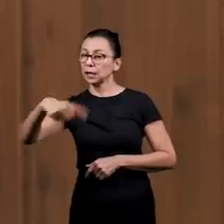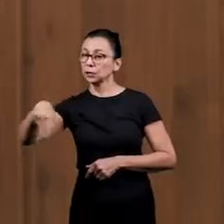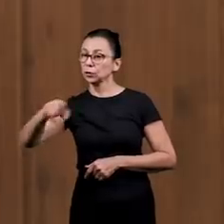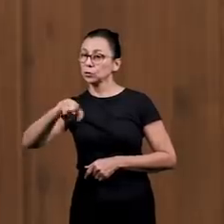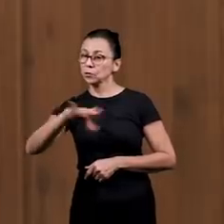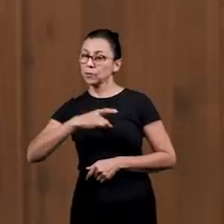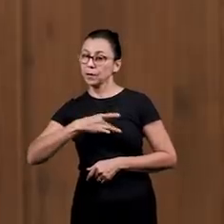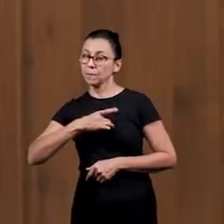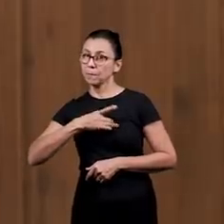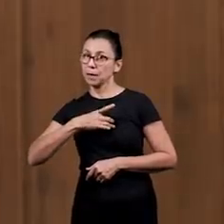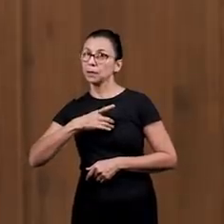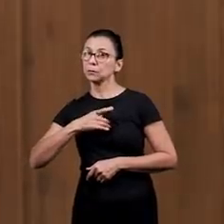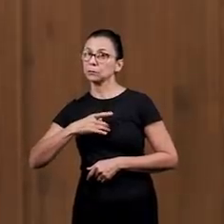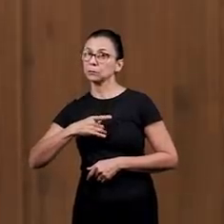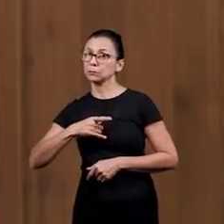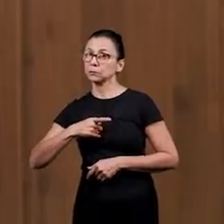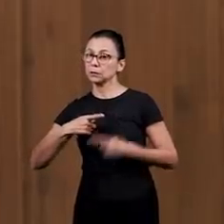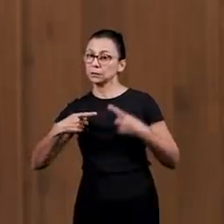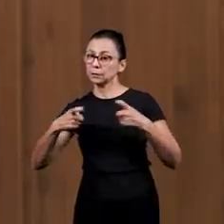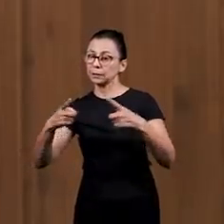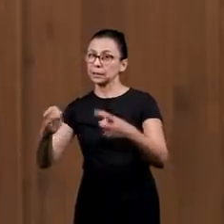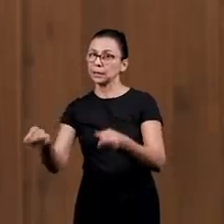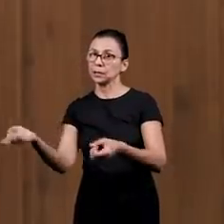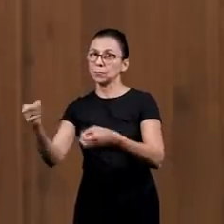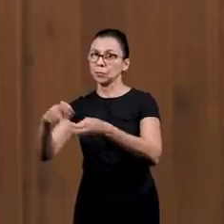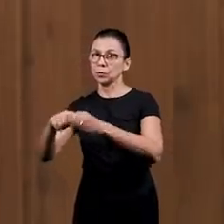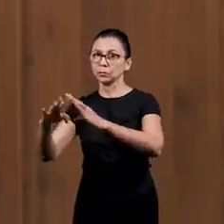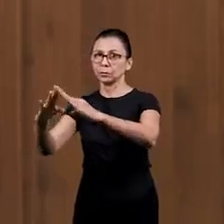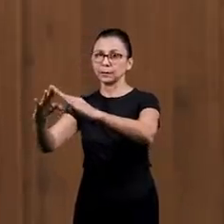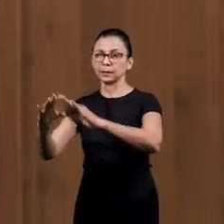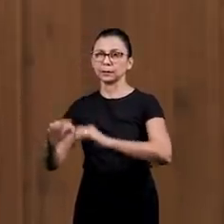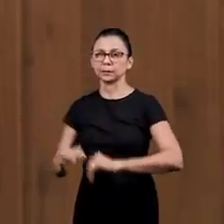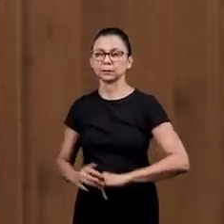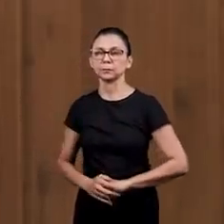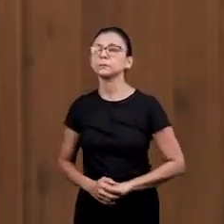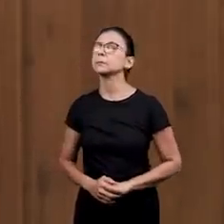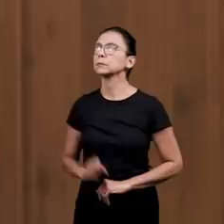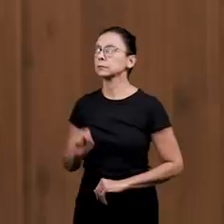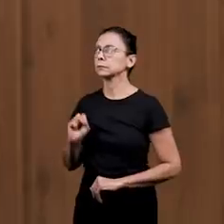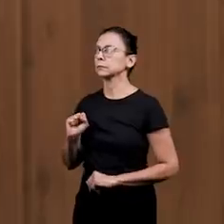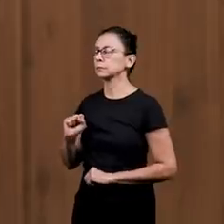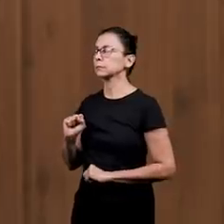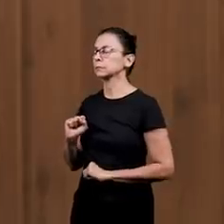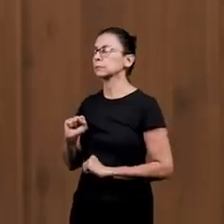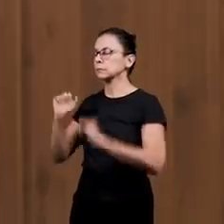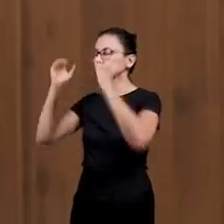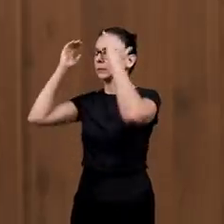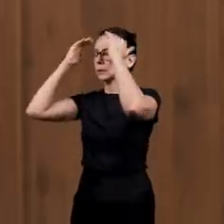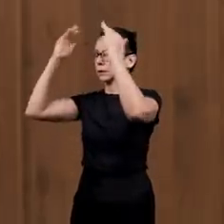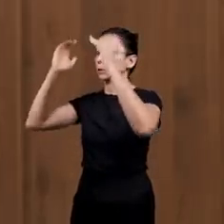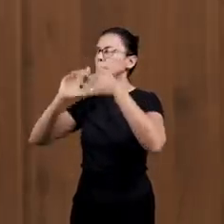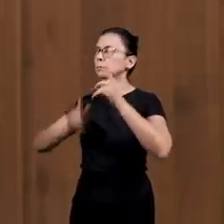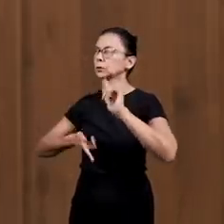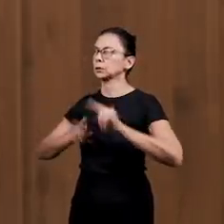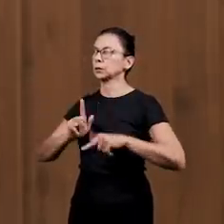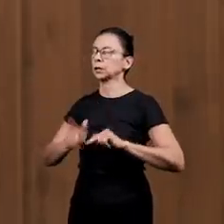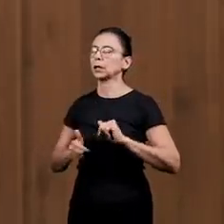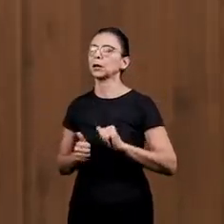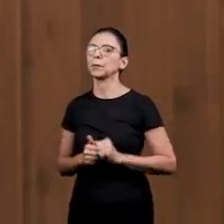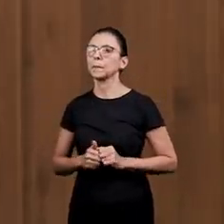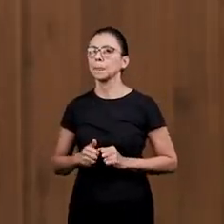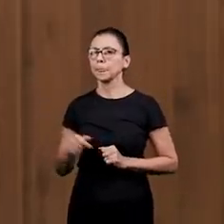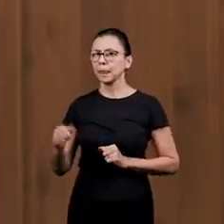podem voltar para suas habitações. E Gideão obedeceu ao Senhor. E assim, daqueles